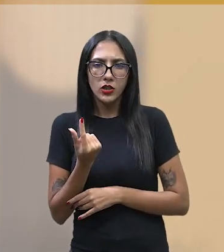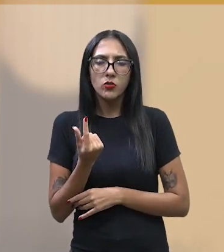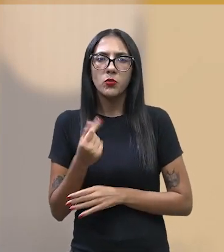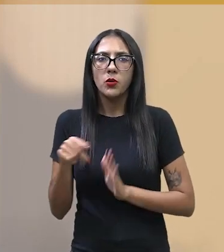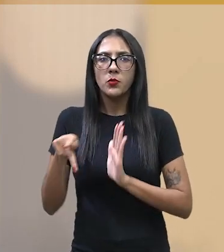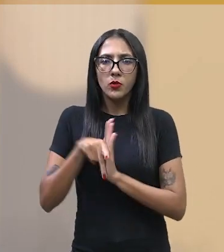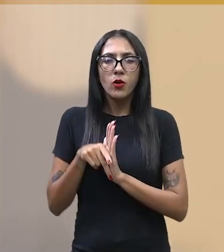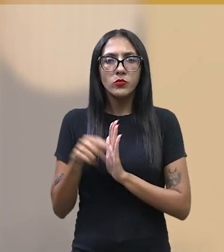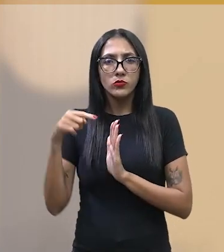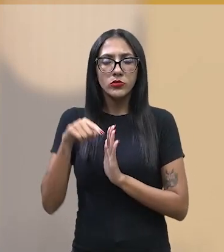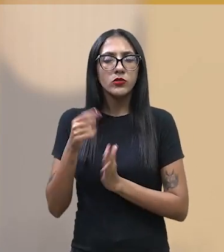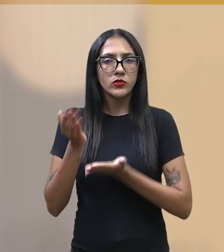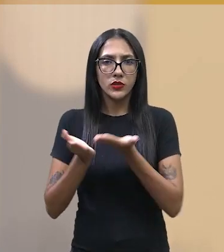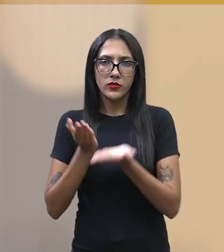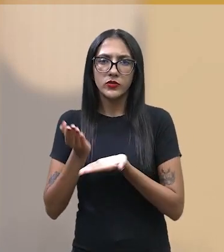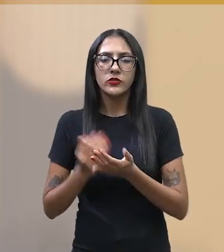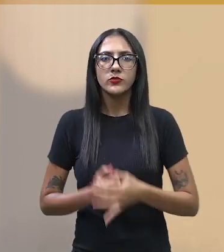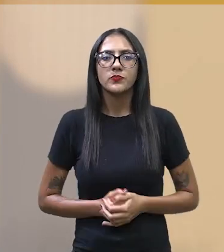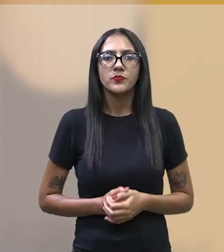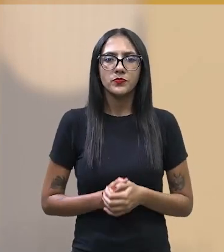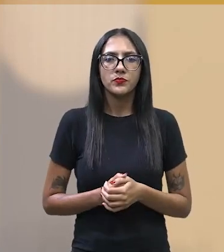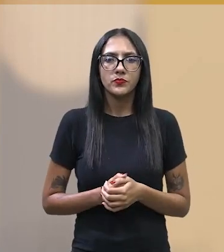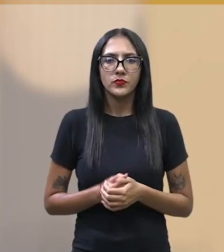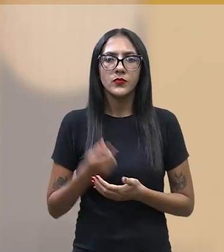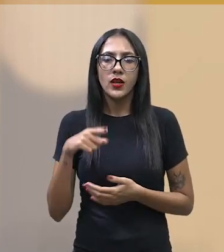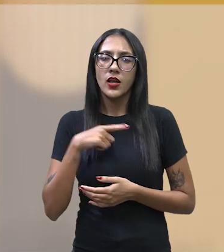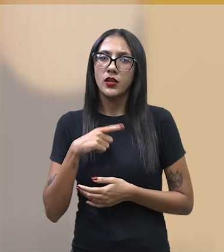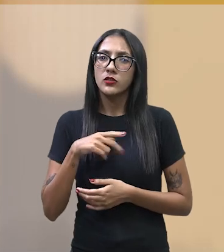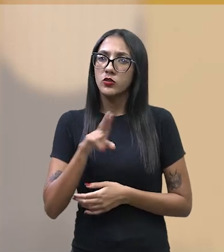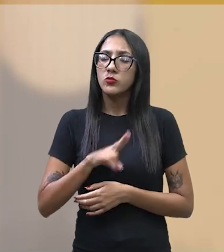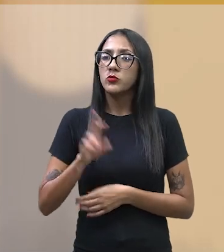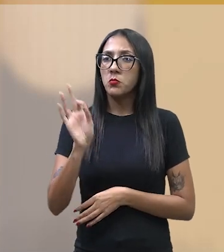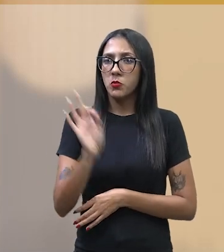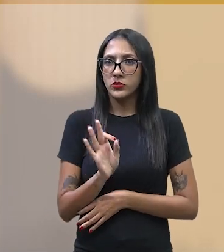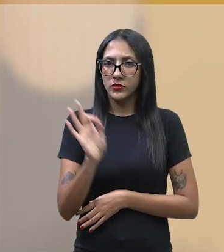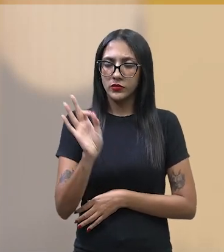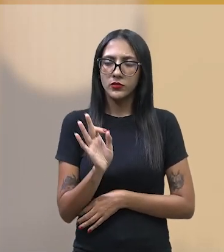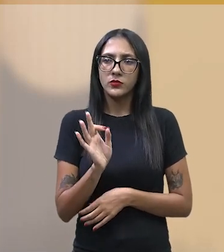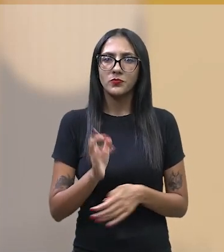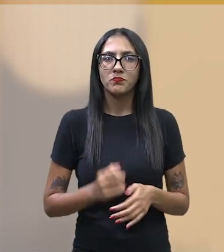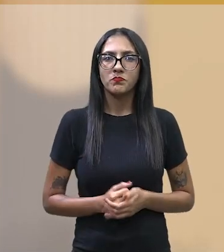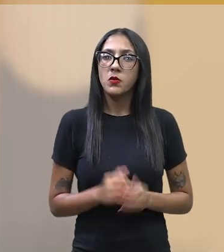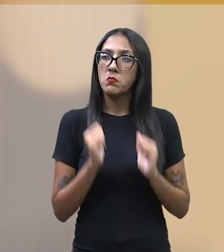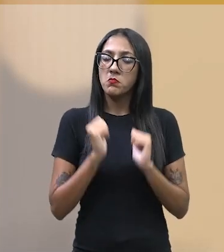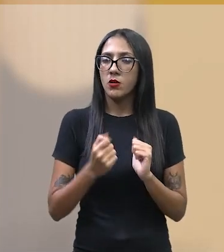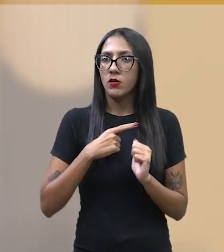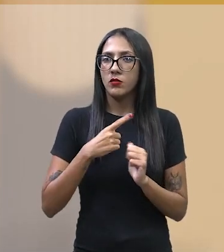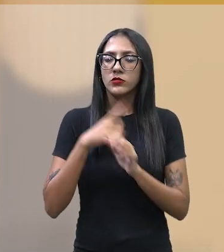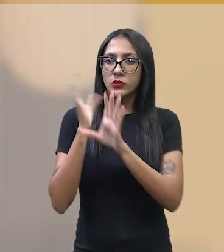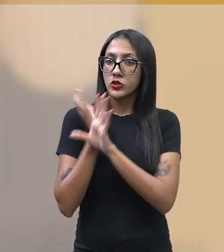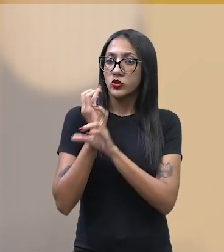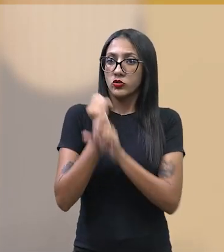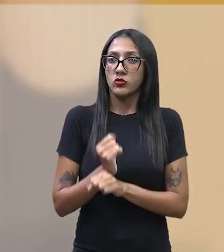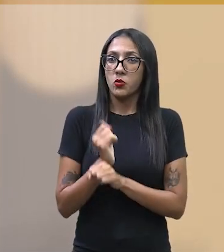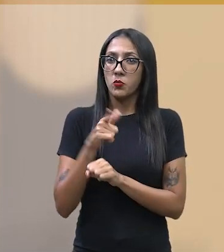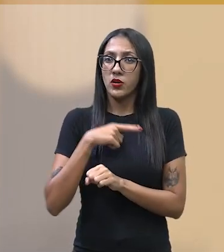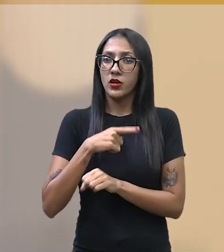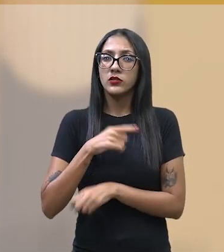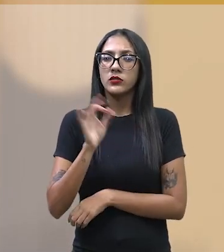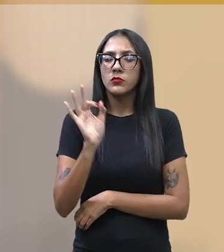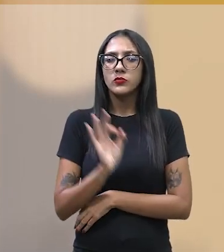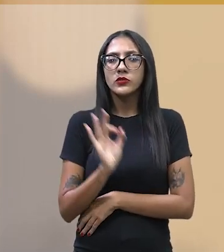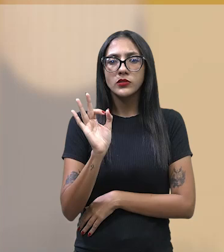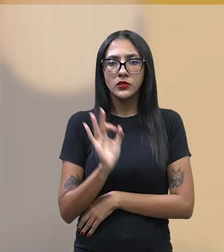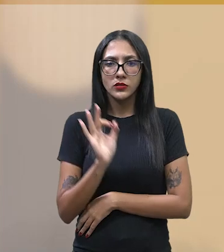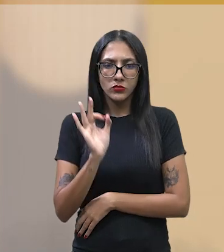do seu serviço. E ela é expressa como porcentagem. A gente consegue calcular aí essa porcentagem, a gente tem